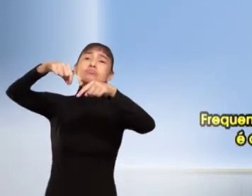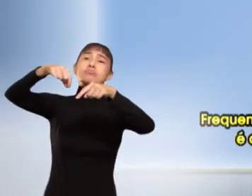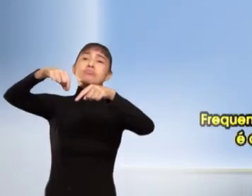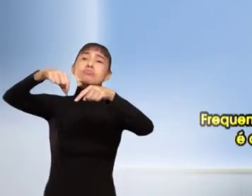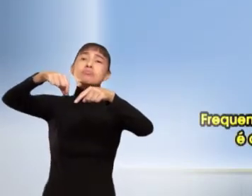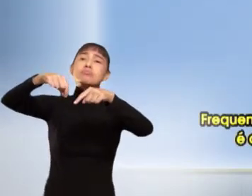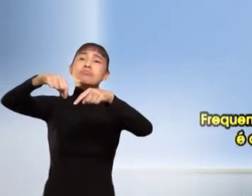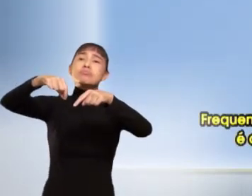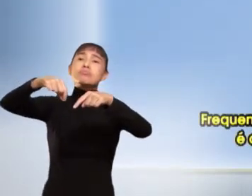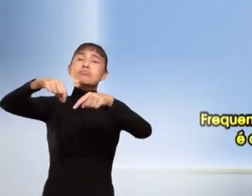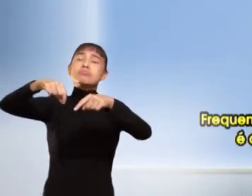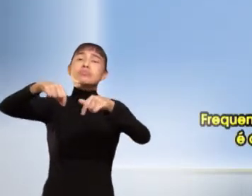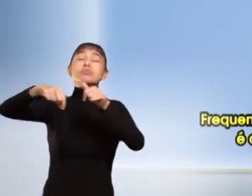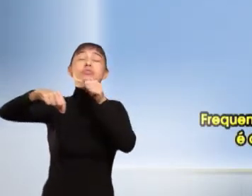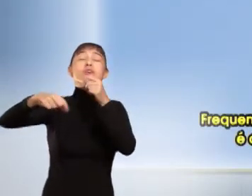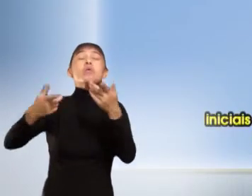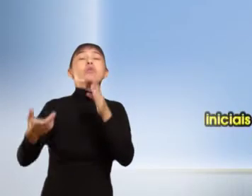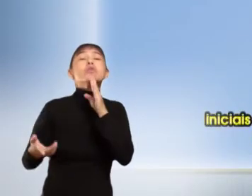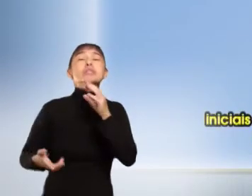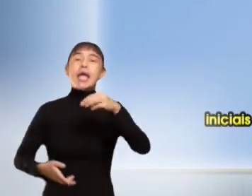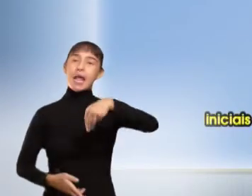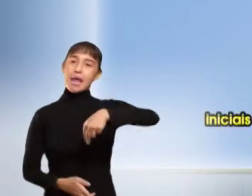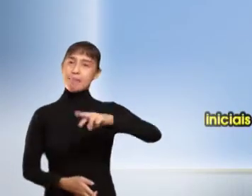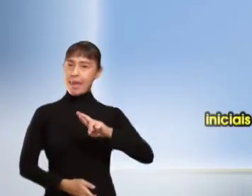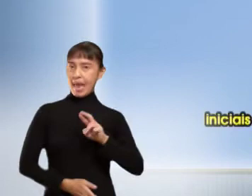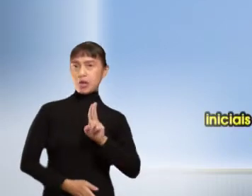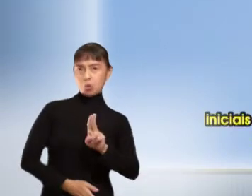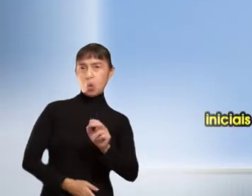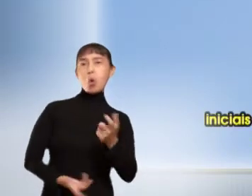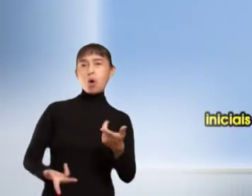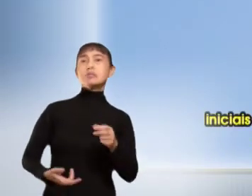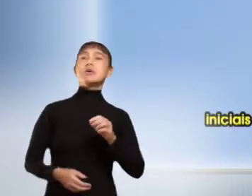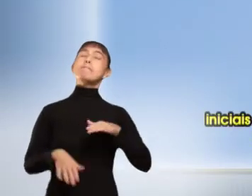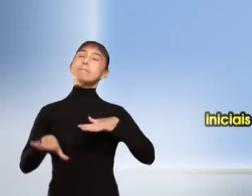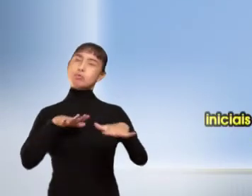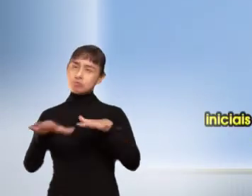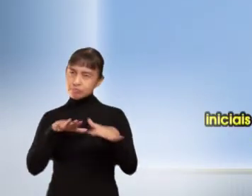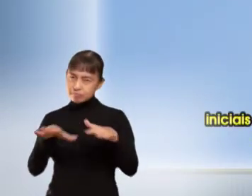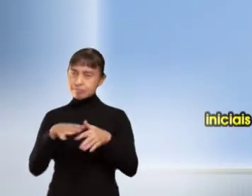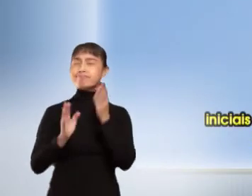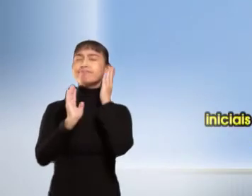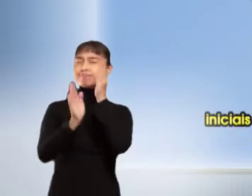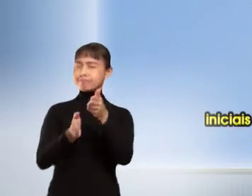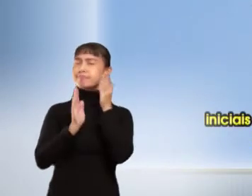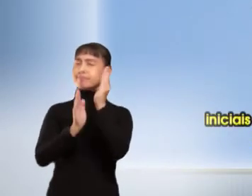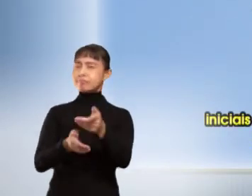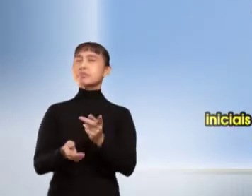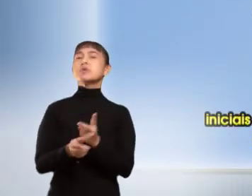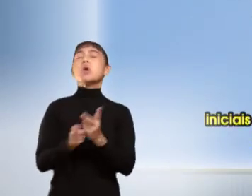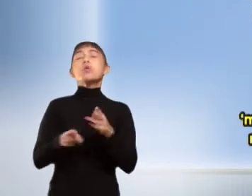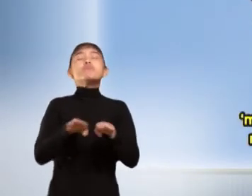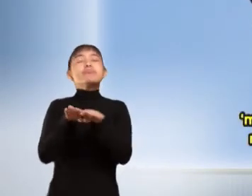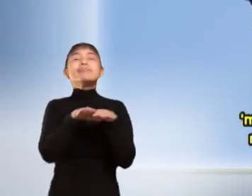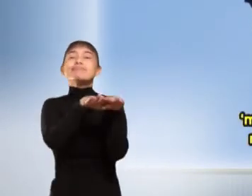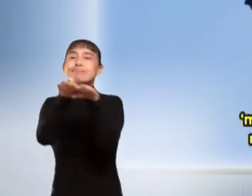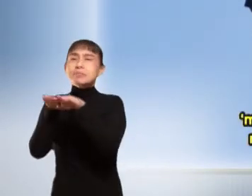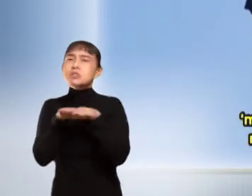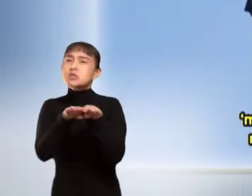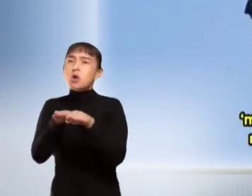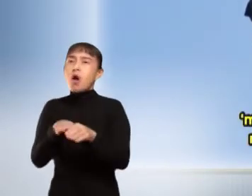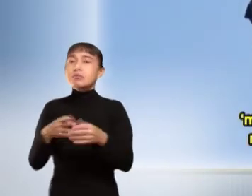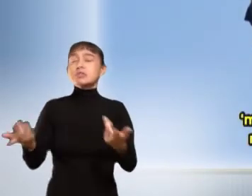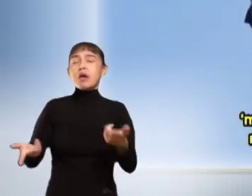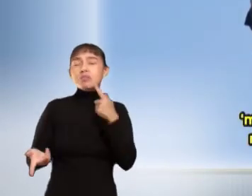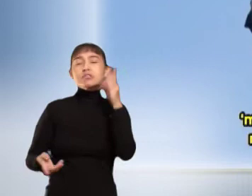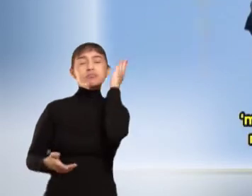movimento é conhecido como MRU, iniciais de Movimento Retilíneo Uniforme, isto é,